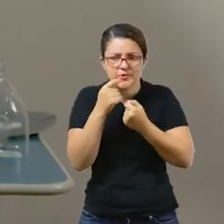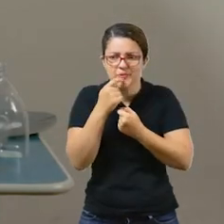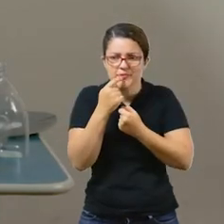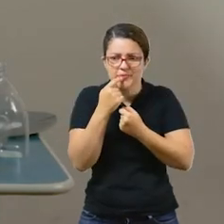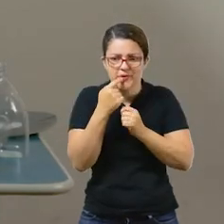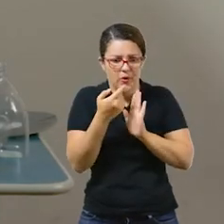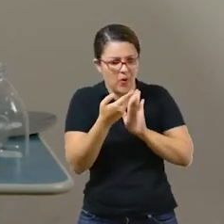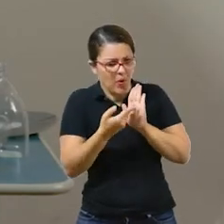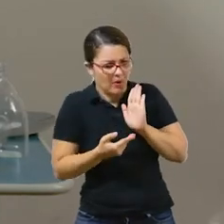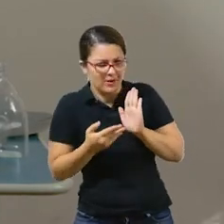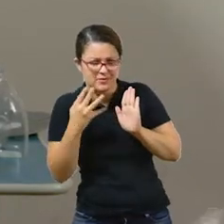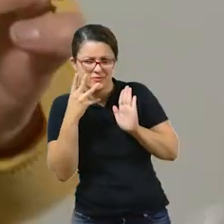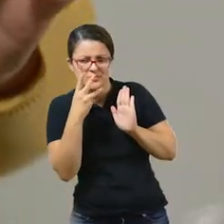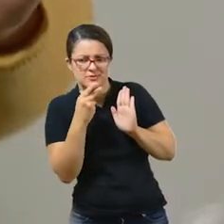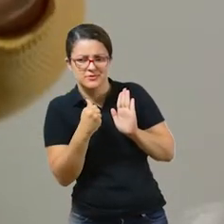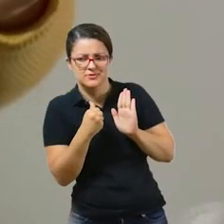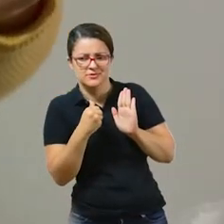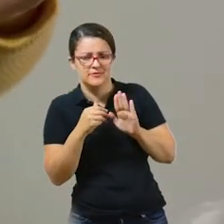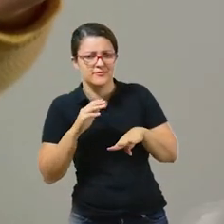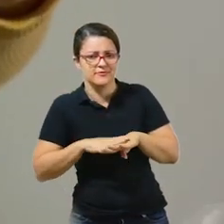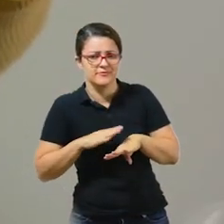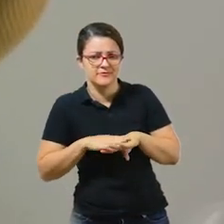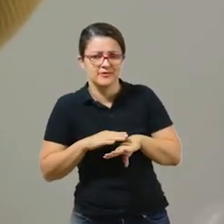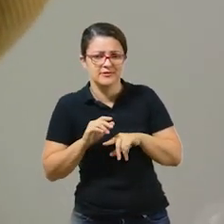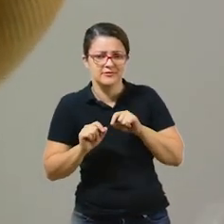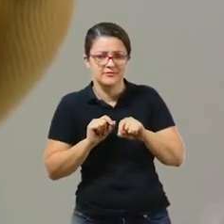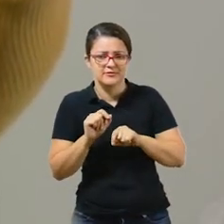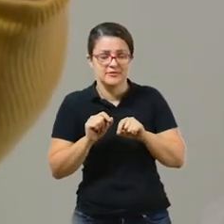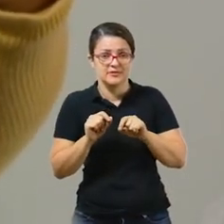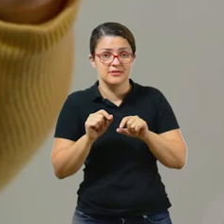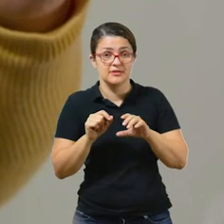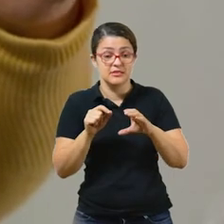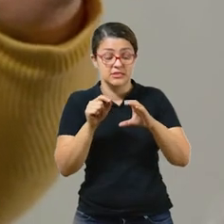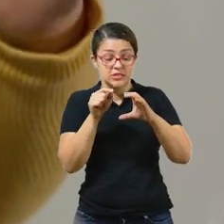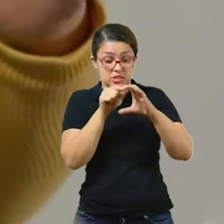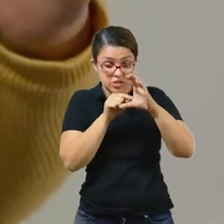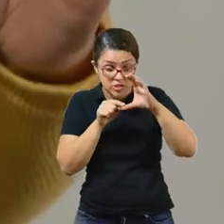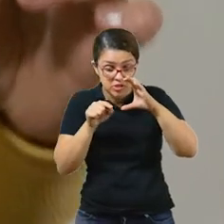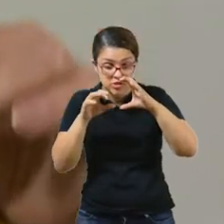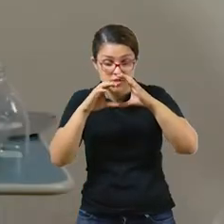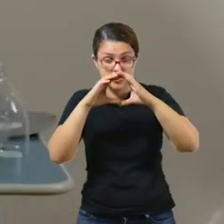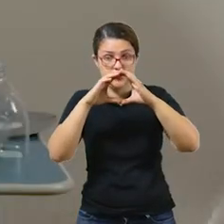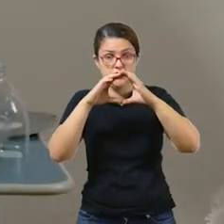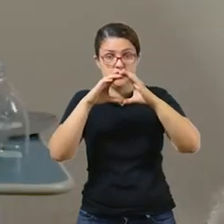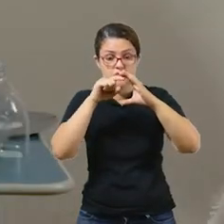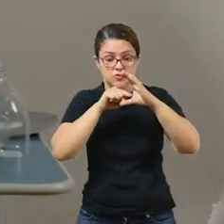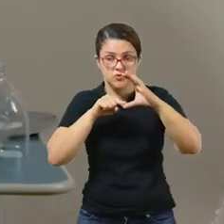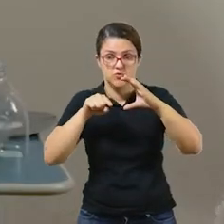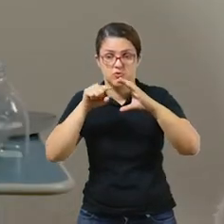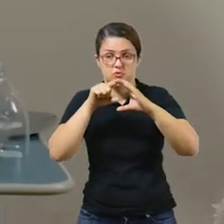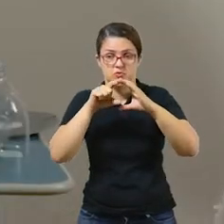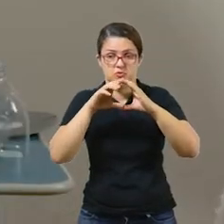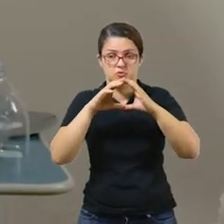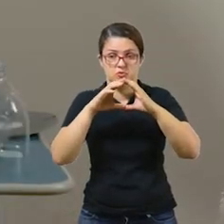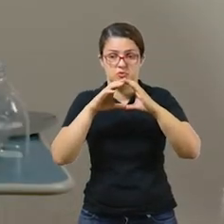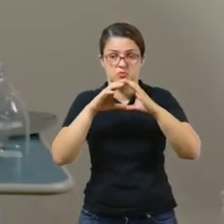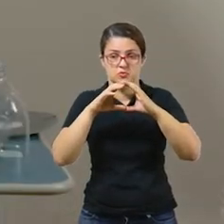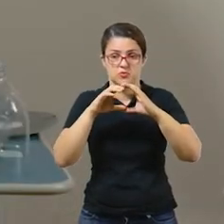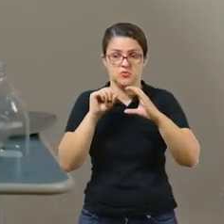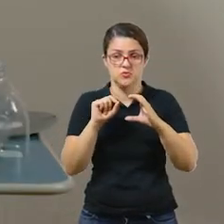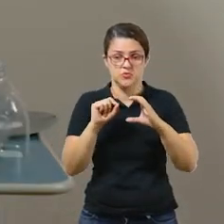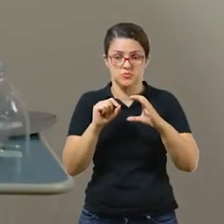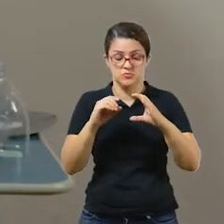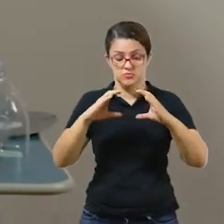que gracinha a Chapeuzinho Vermelho, feita a partir de círculos, tá? Então, eu pego um círculo